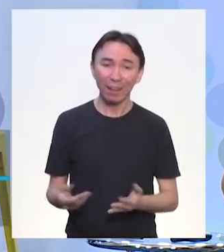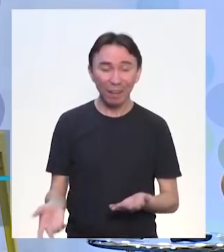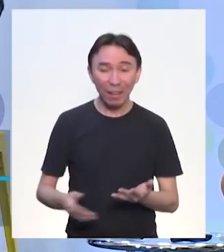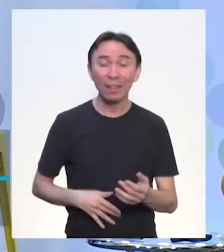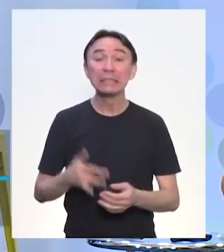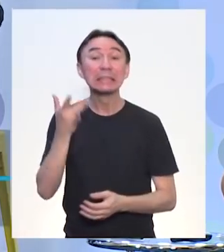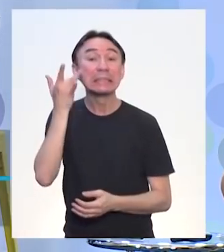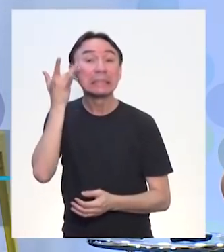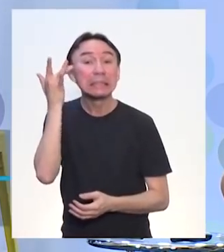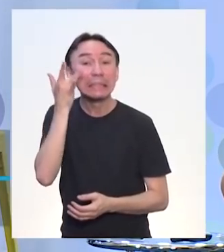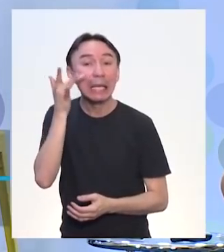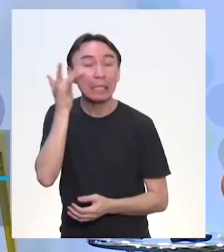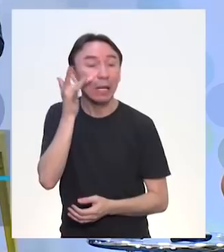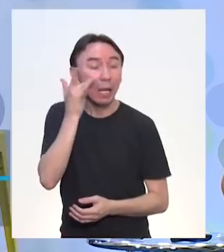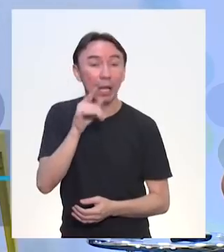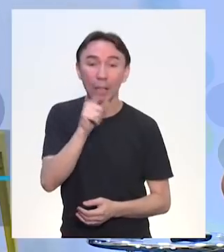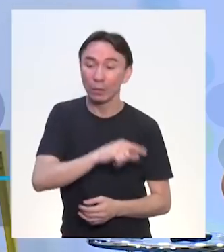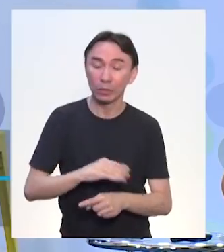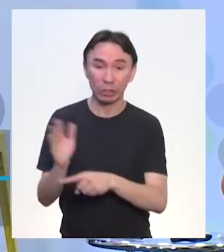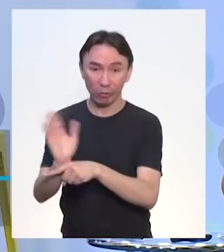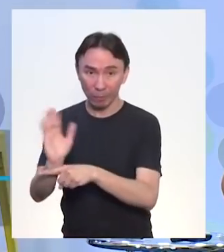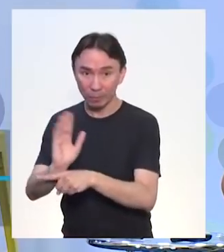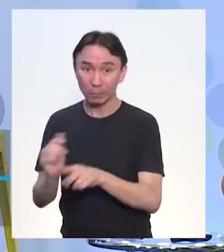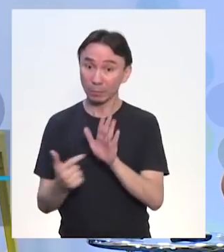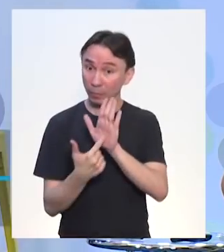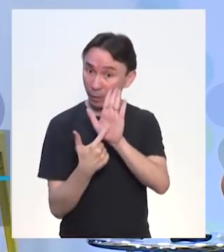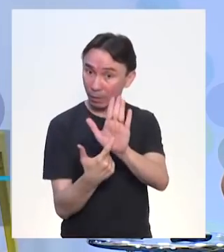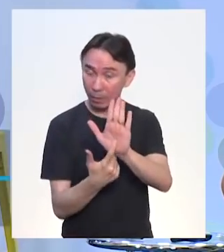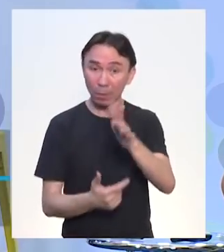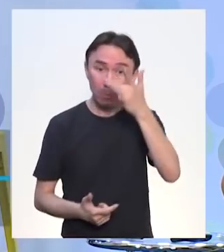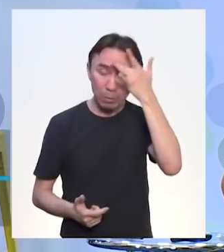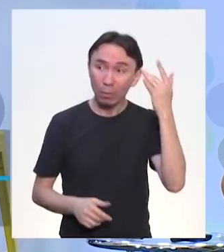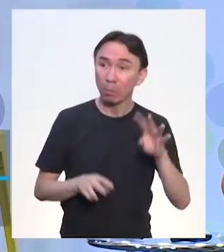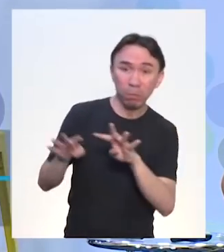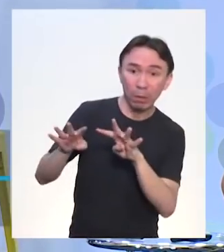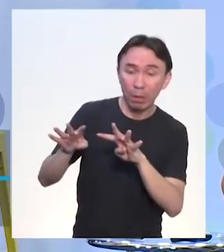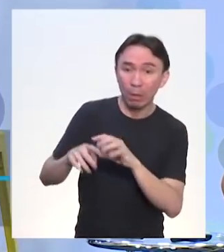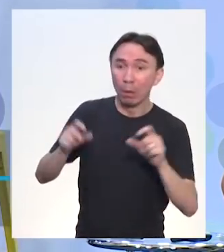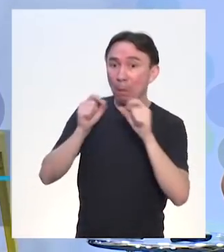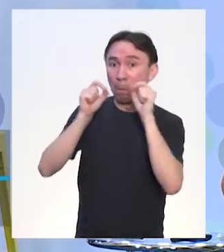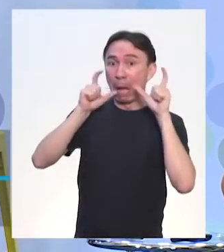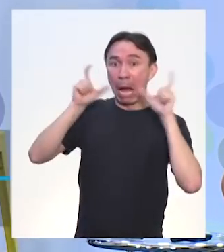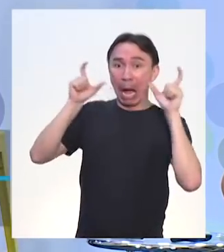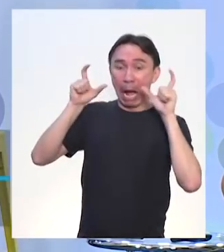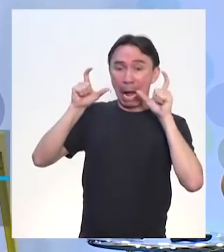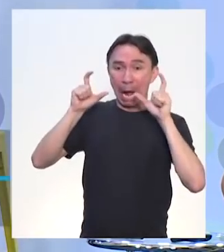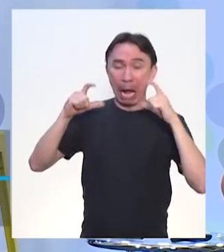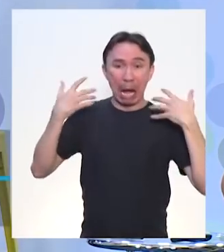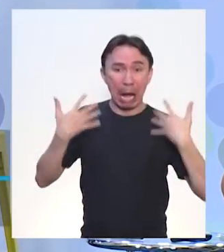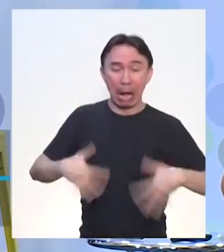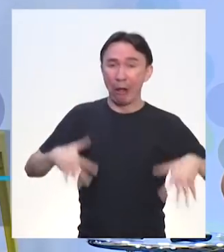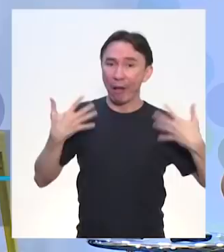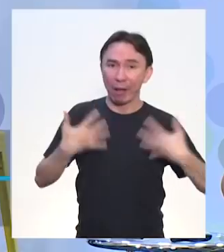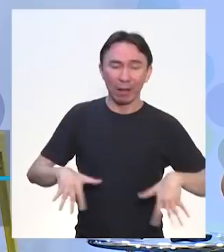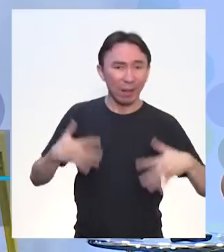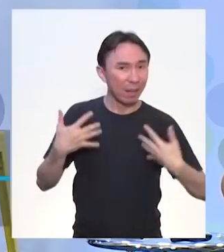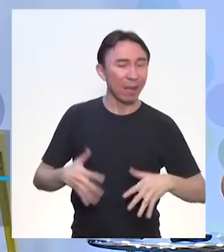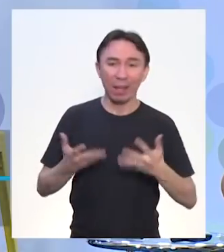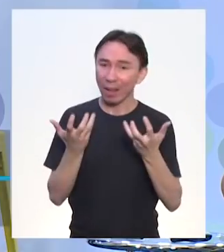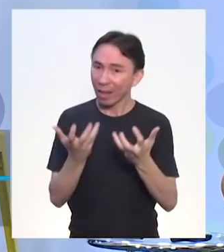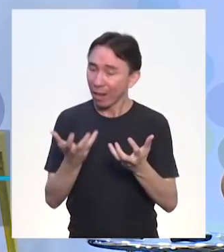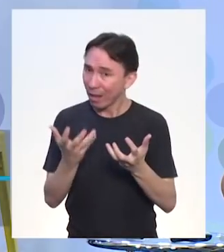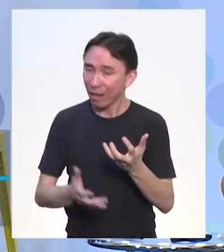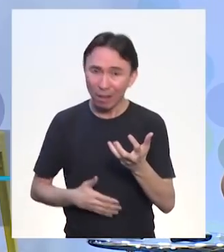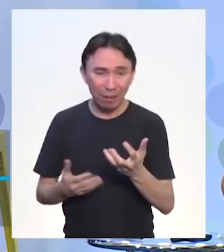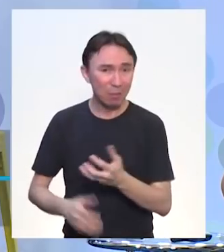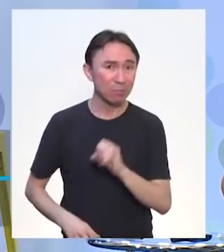aterrorizadas ainda. E mais aterrorizadas nesse clima todo que eu descrevi, as pessoas vão querer uma saída. Nem sempre essa saída